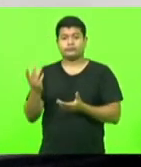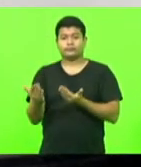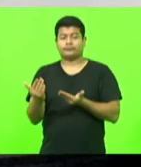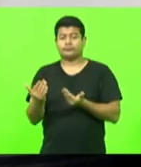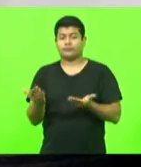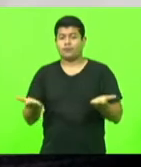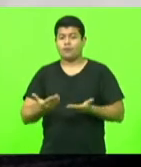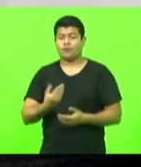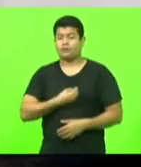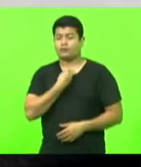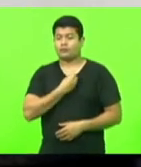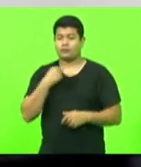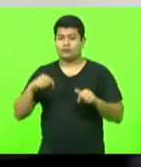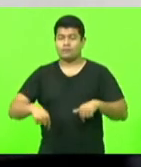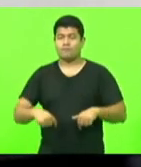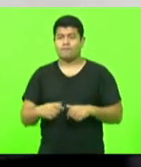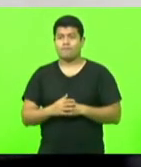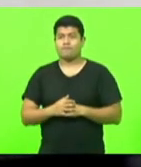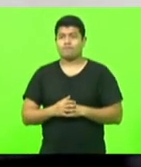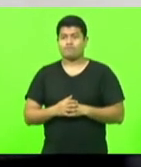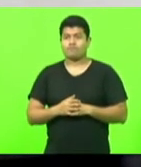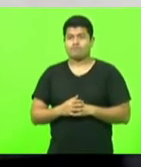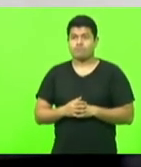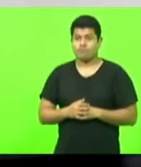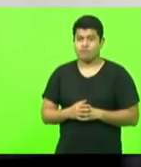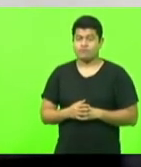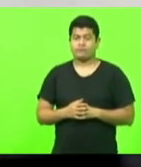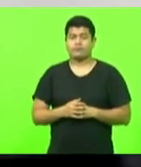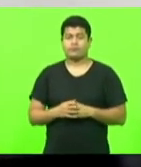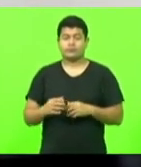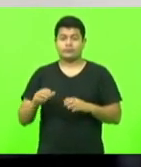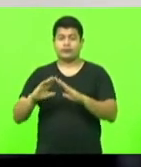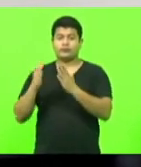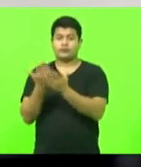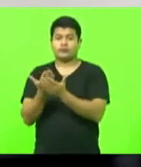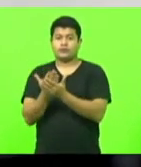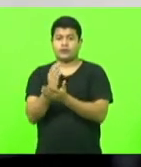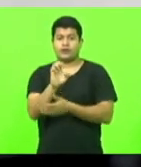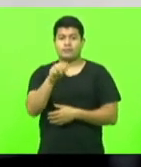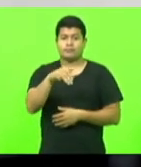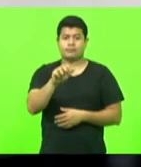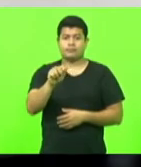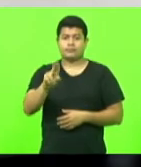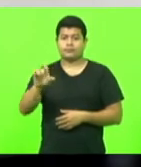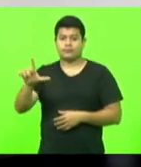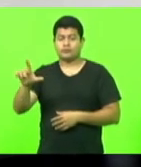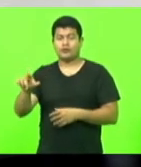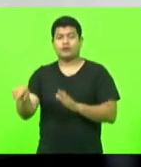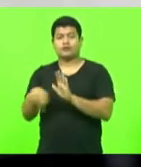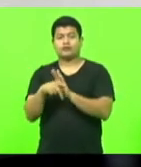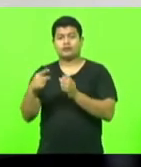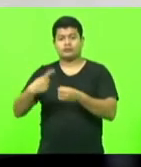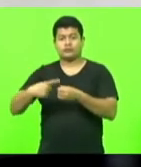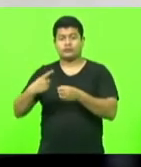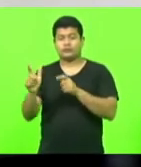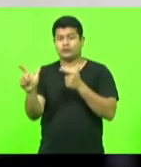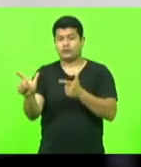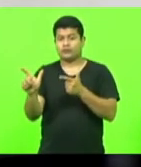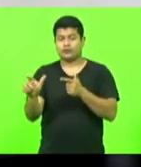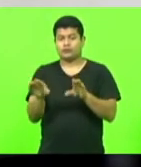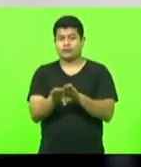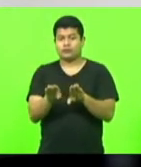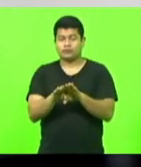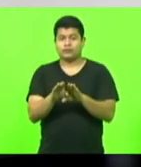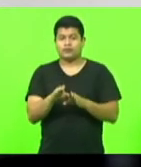presentes. Citar que estão presentes a Escola Irmã Léo de Caçador, a Escola Nossa Senhora do Rosário